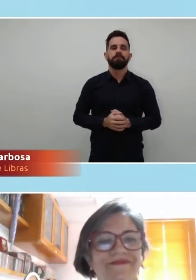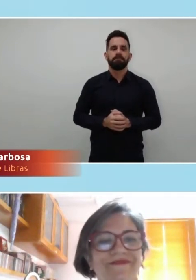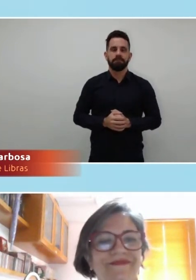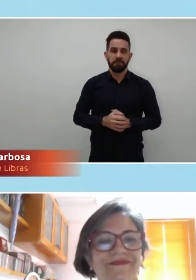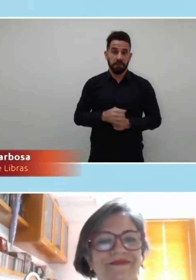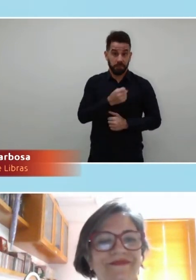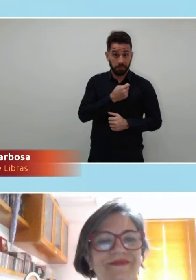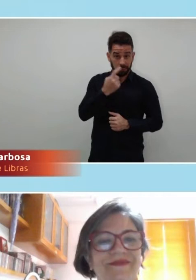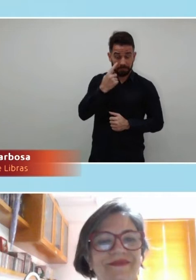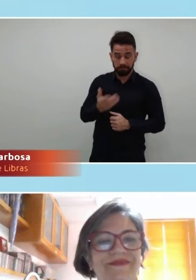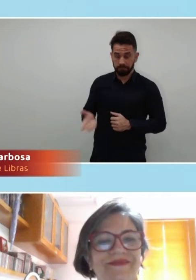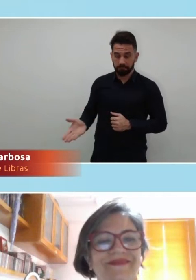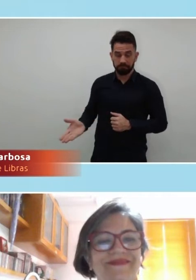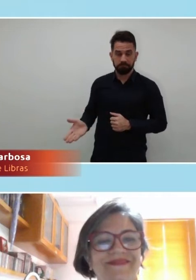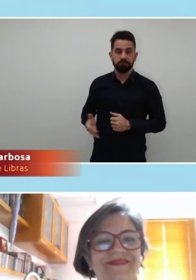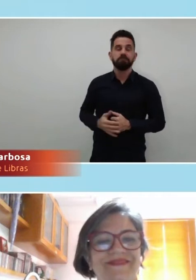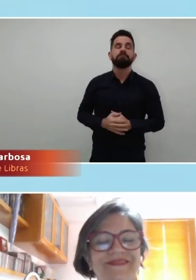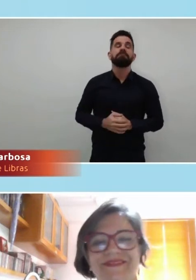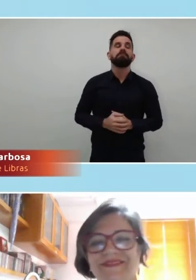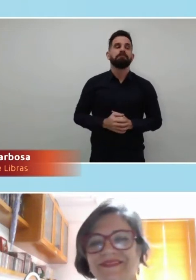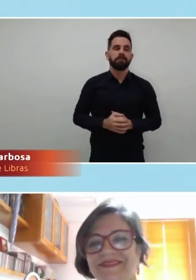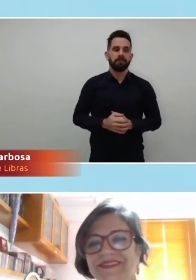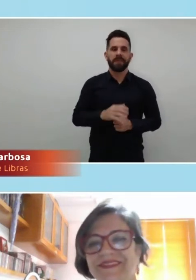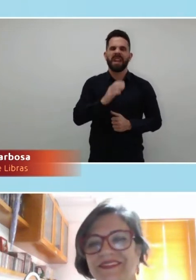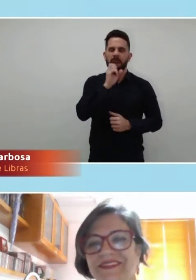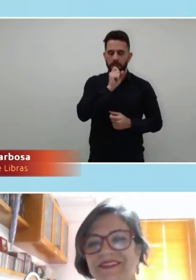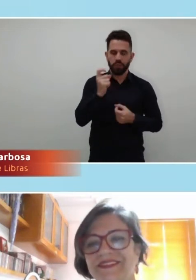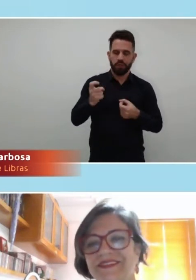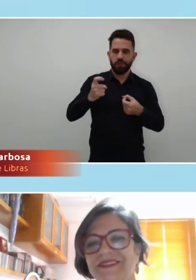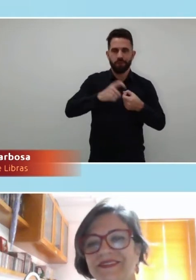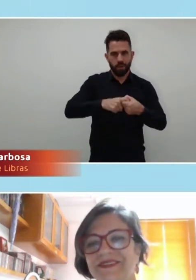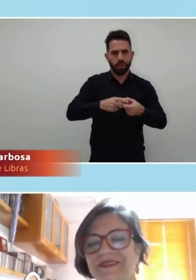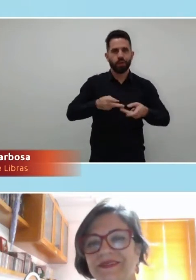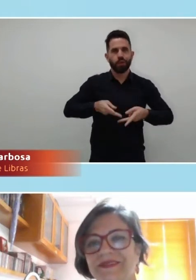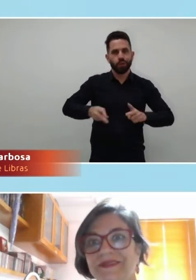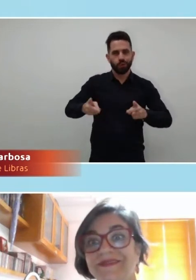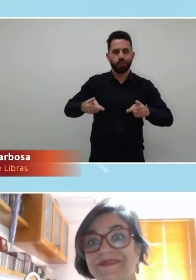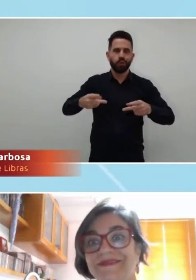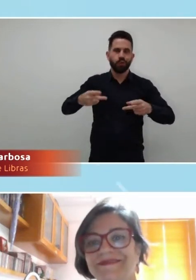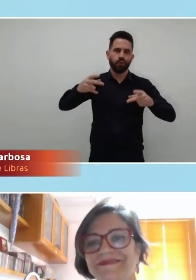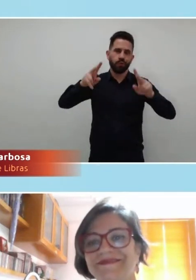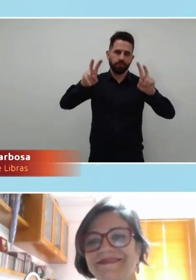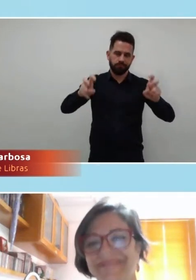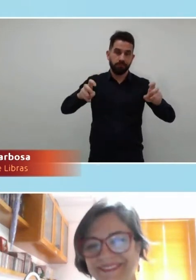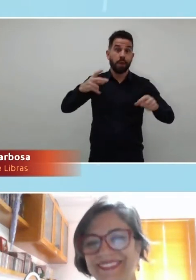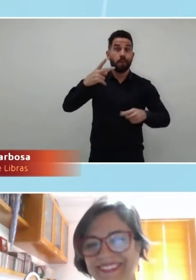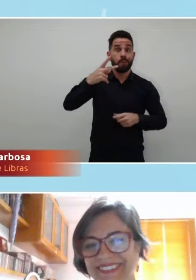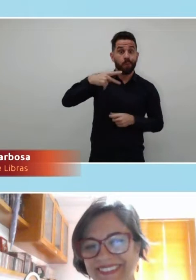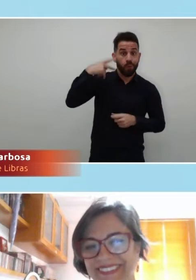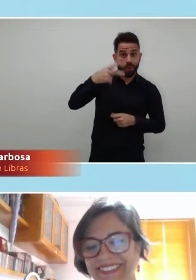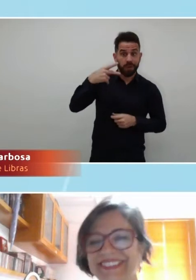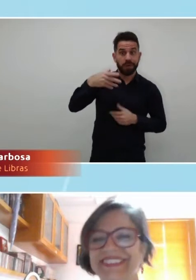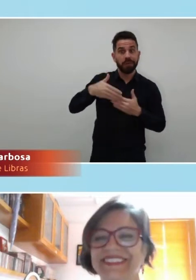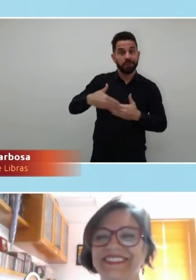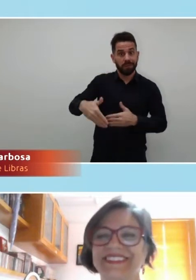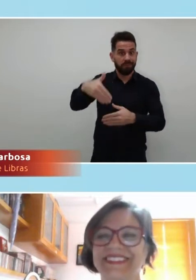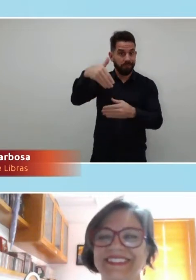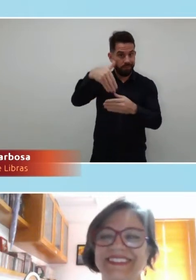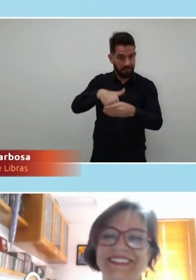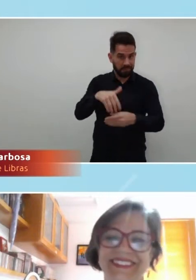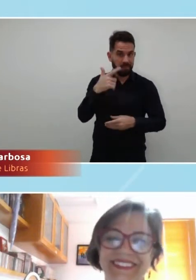99181 1406. Daqui a pouquinho a gente volta para falar de política, que é ano eleitoral, e a gente tem que falar sobre isso.